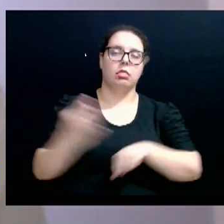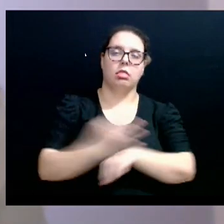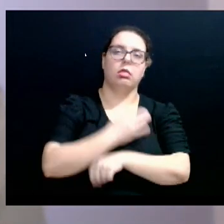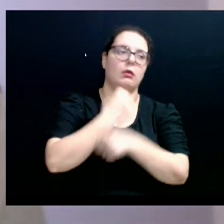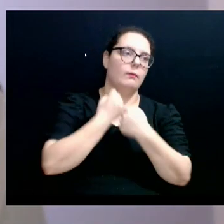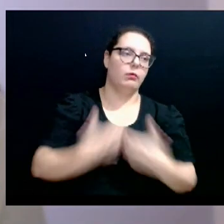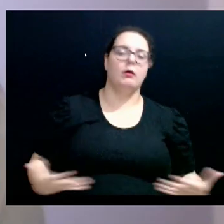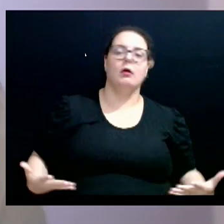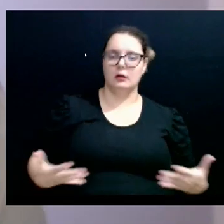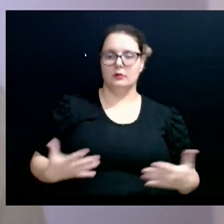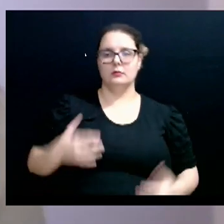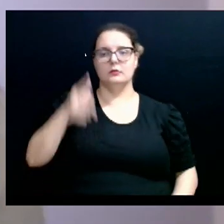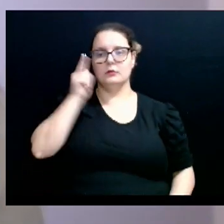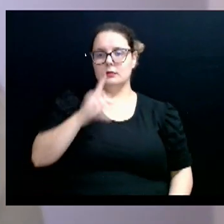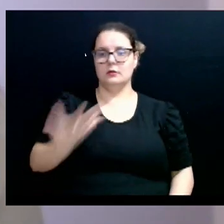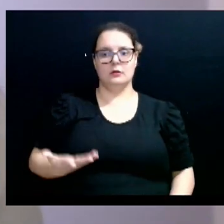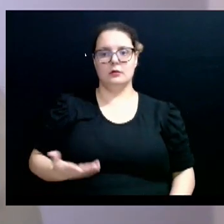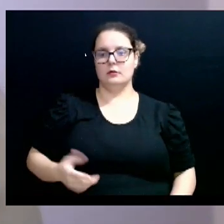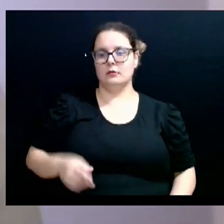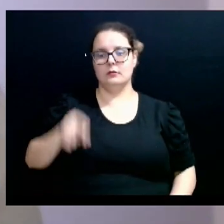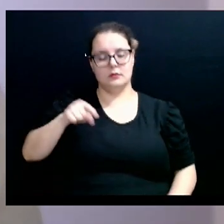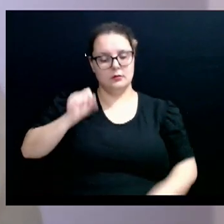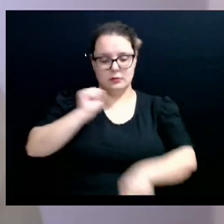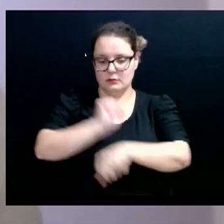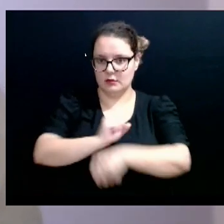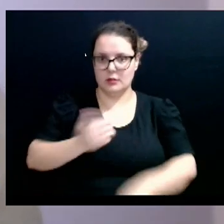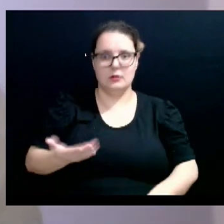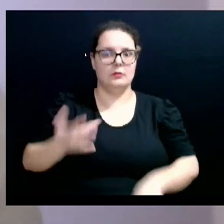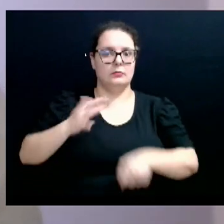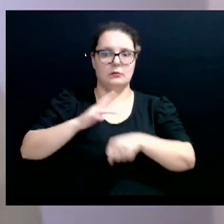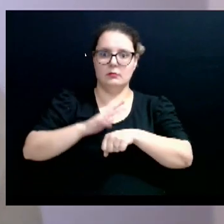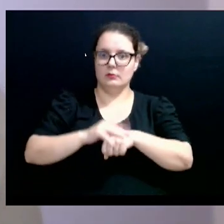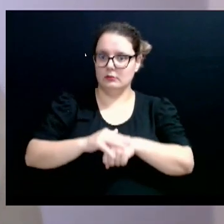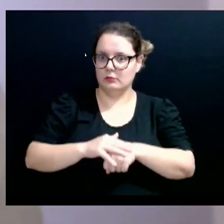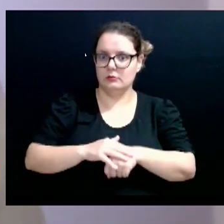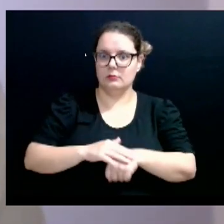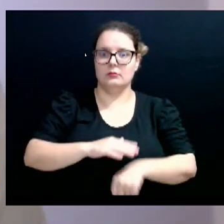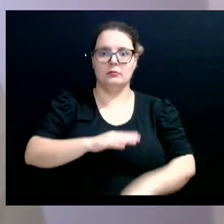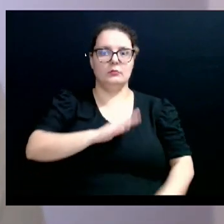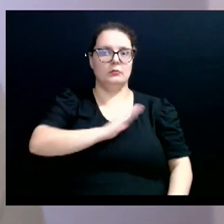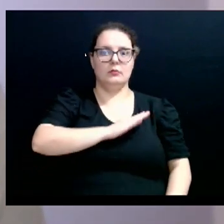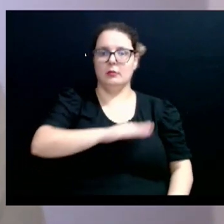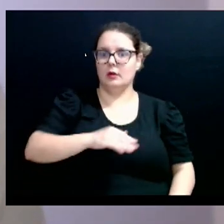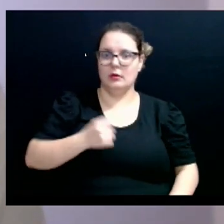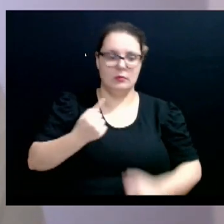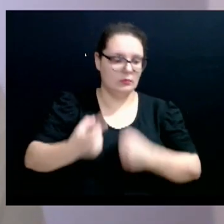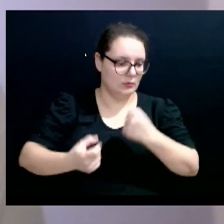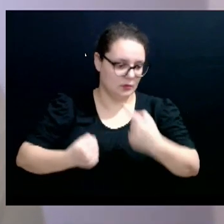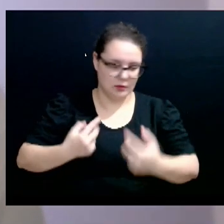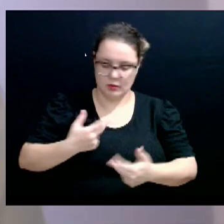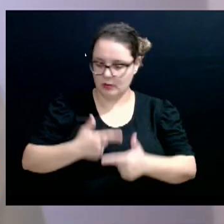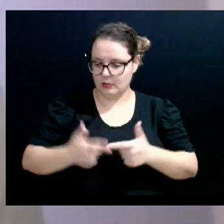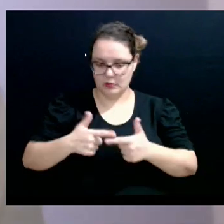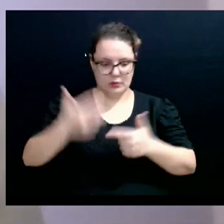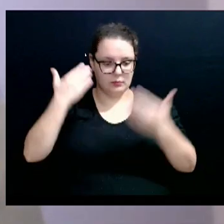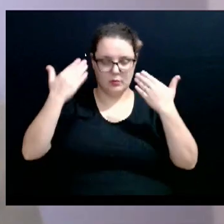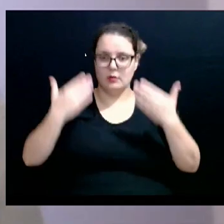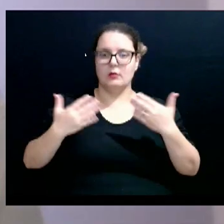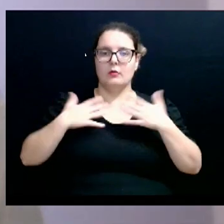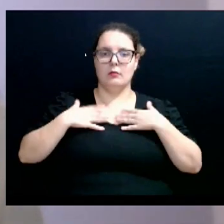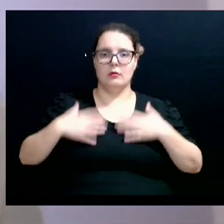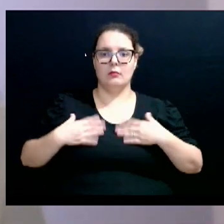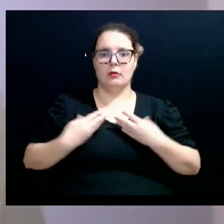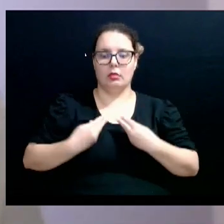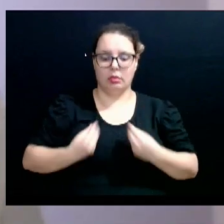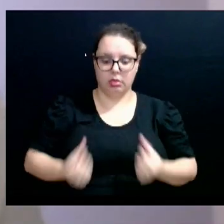mais, você vai parar. Por uma doença, por uma estafa, por estar totalmente o corpo debilitado. Então, começa